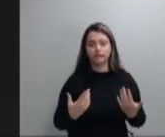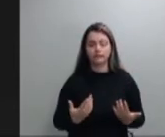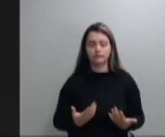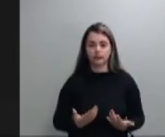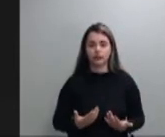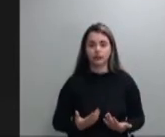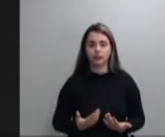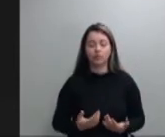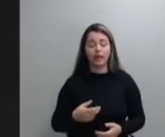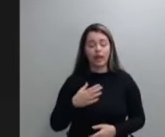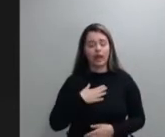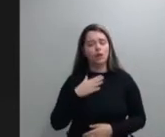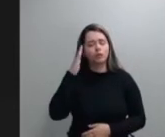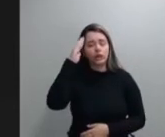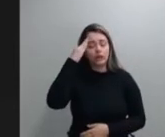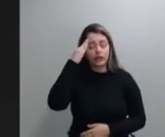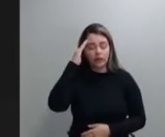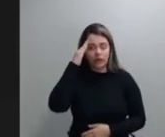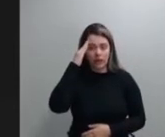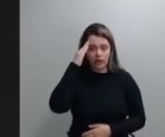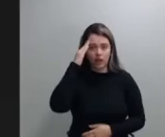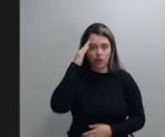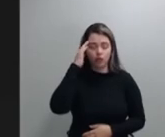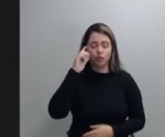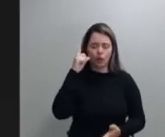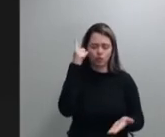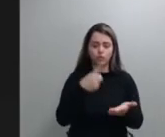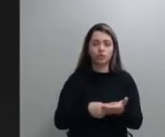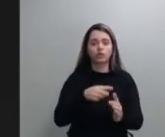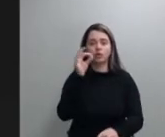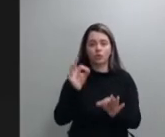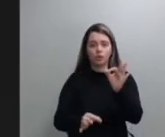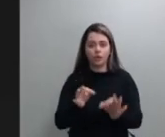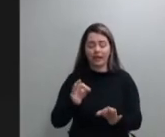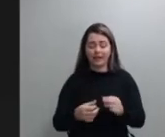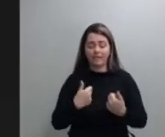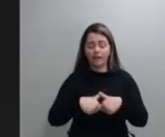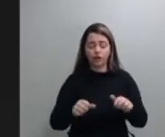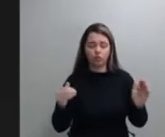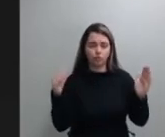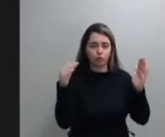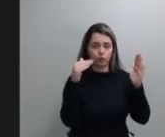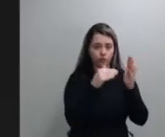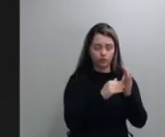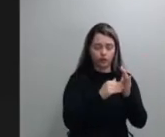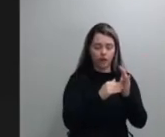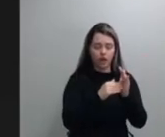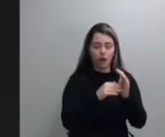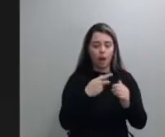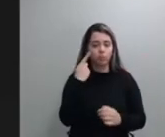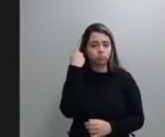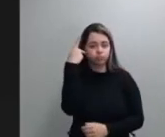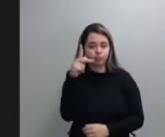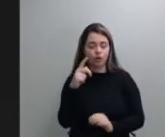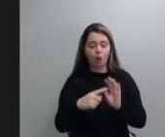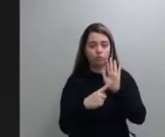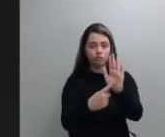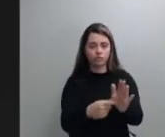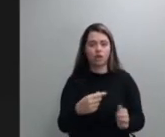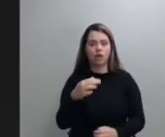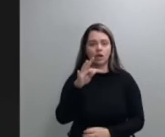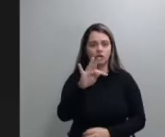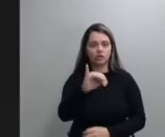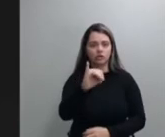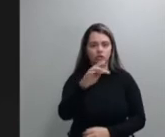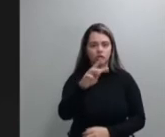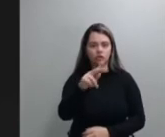decisão do Tribunal de Justiça que fixa o termo final para obtenção dos títulos e supra a omissão do edital anteriormente à realização